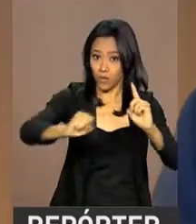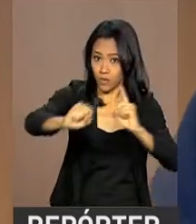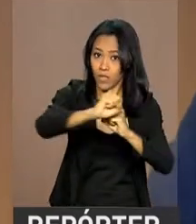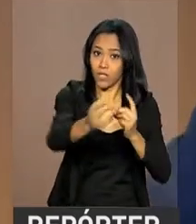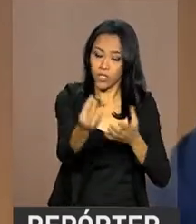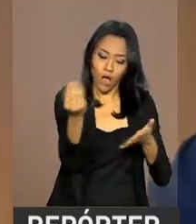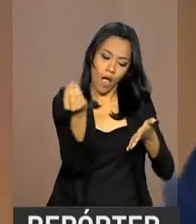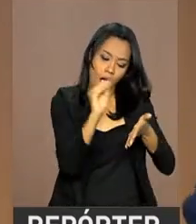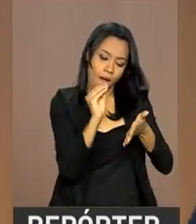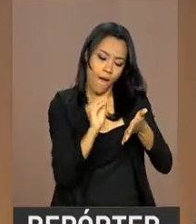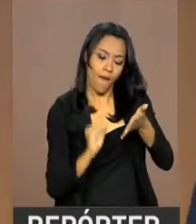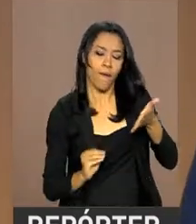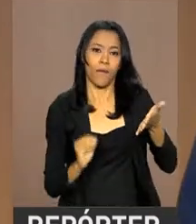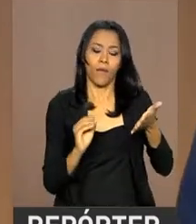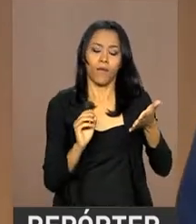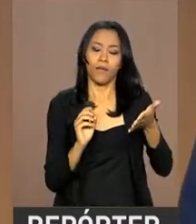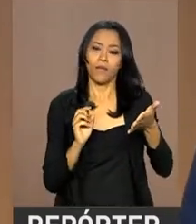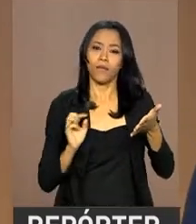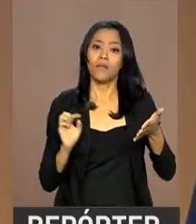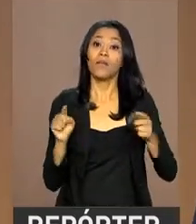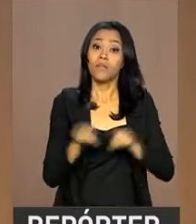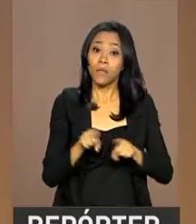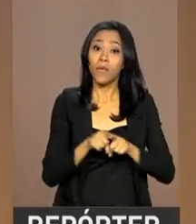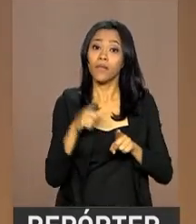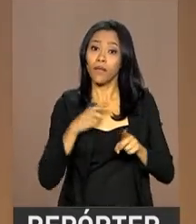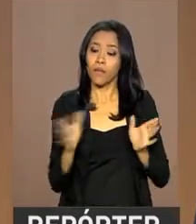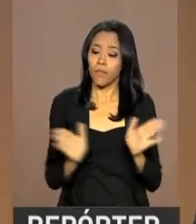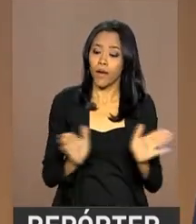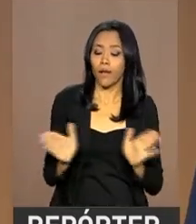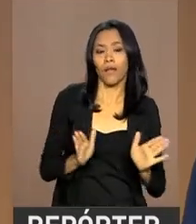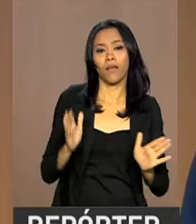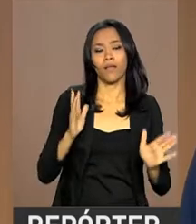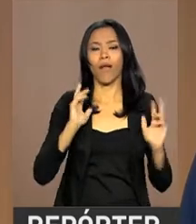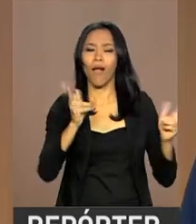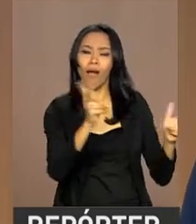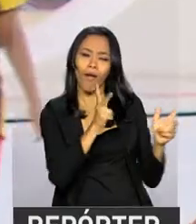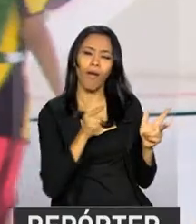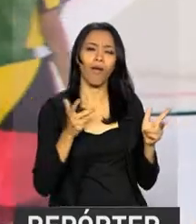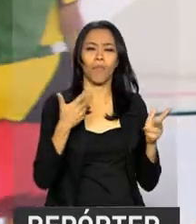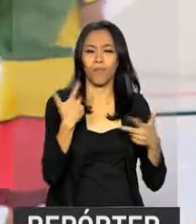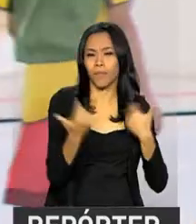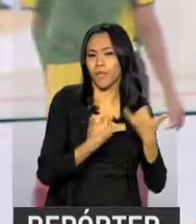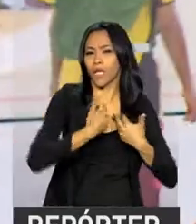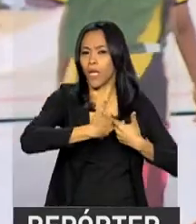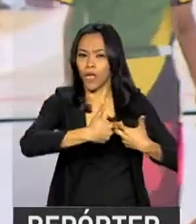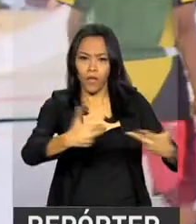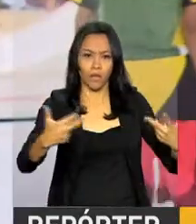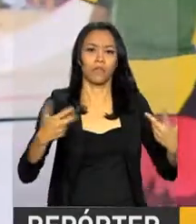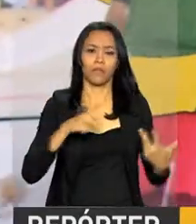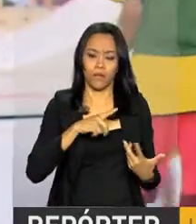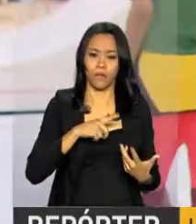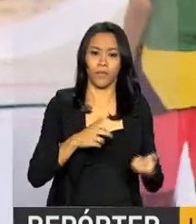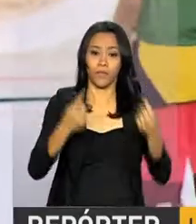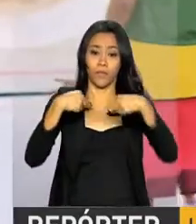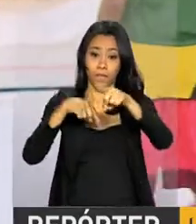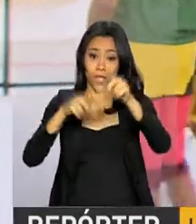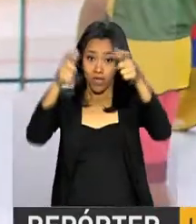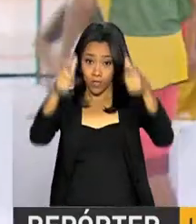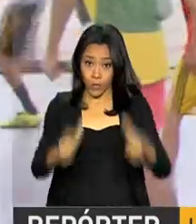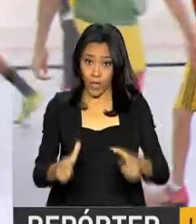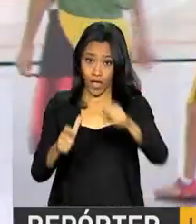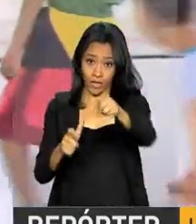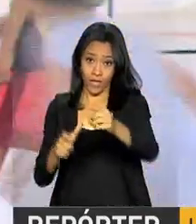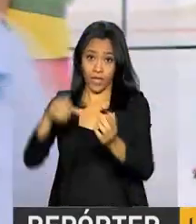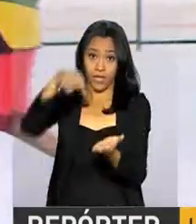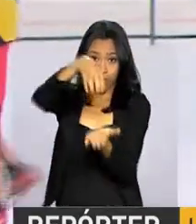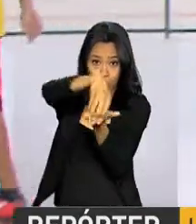a isso, as atividades de entretenimento e lazer que estão associadas, né? Inaugurada há 4 meses, este Céu das Artes